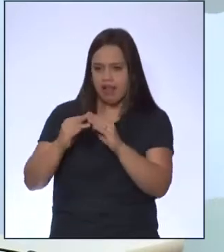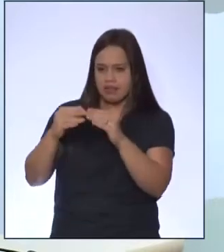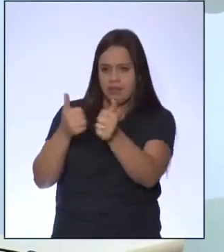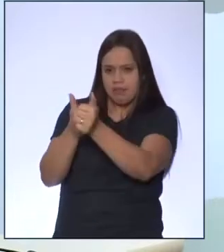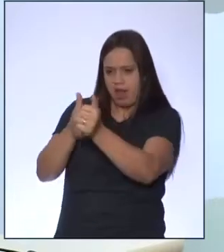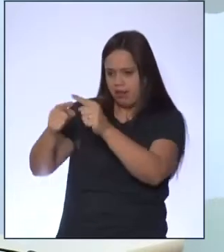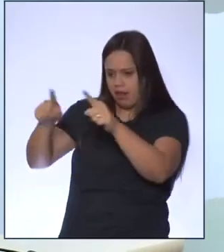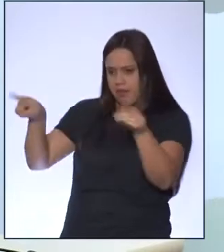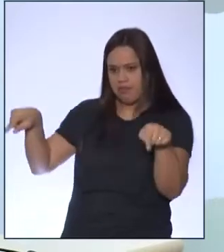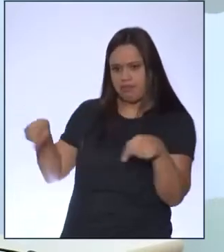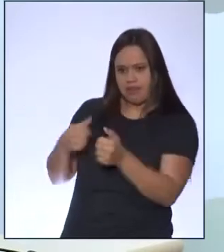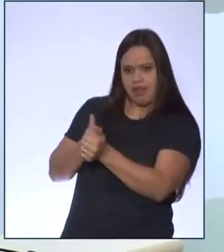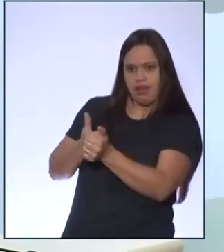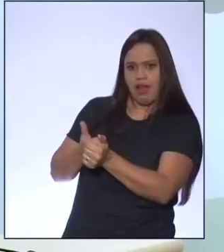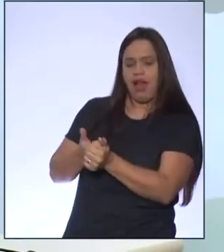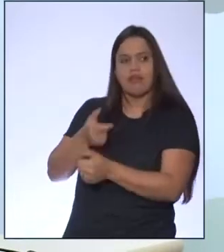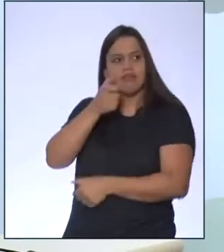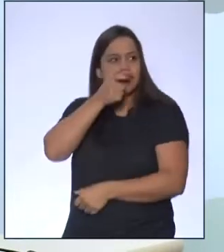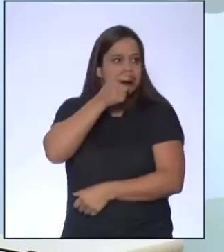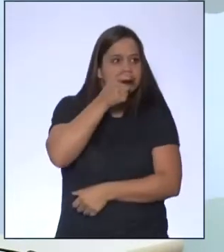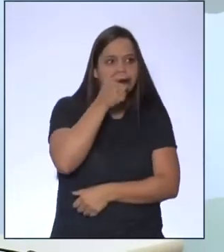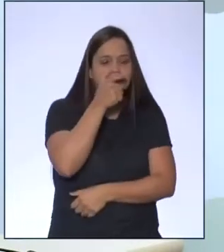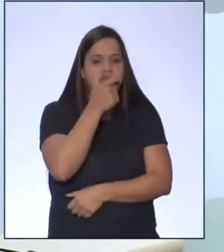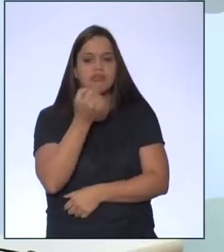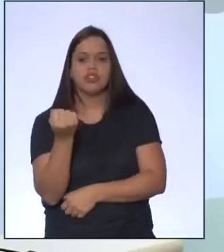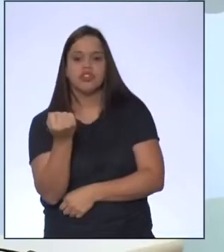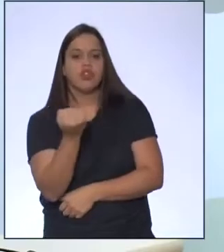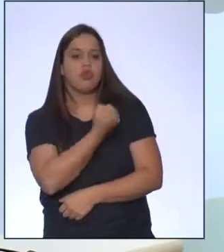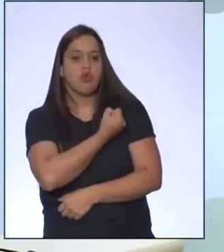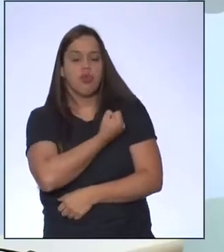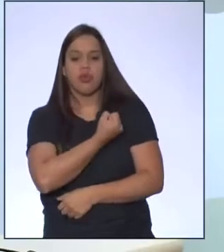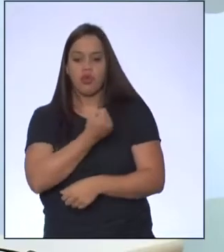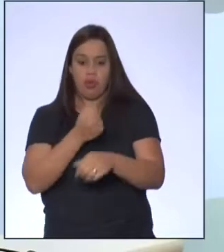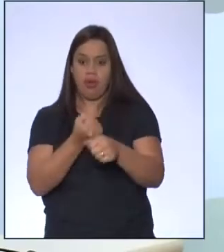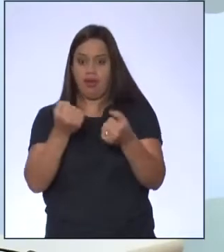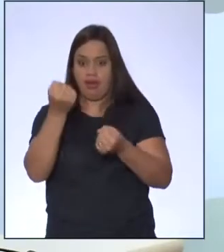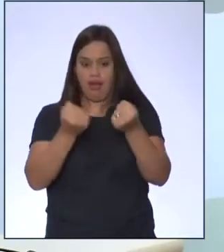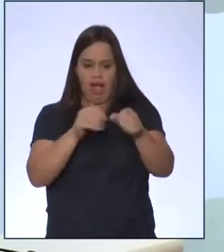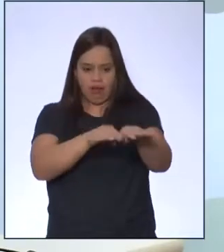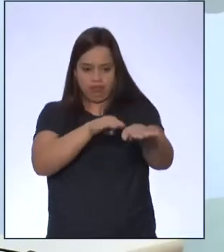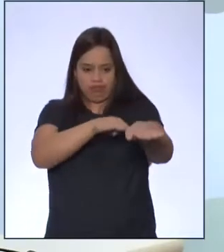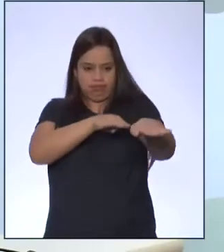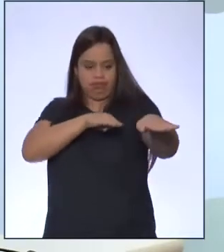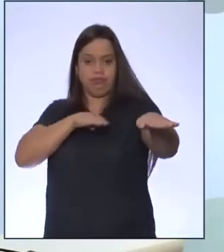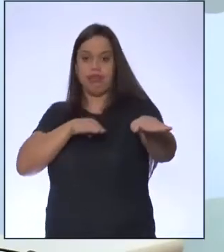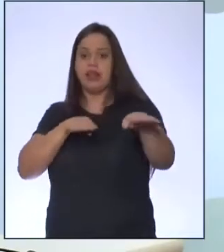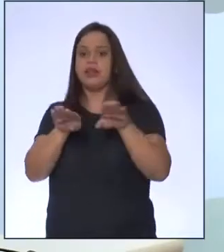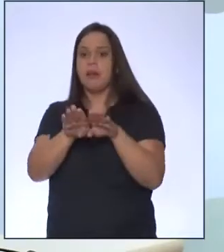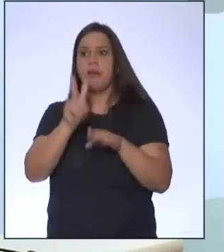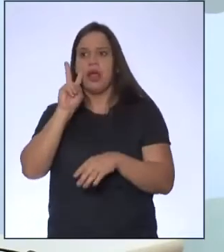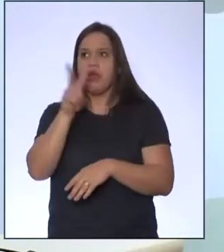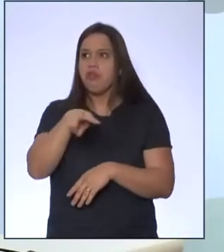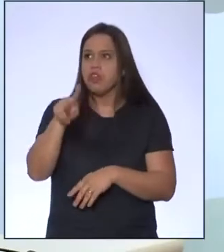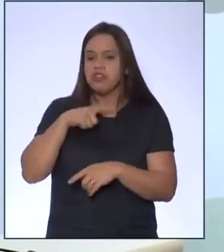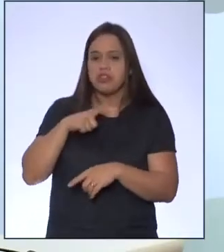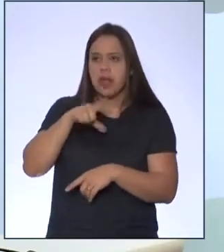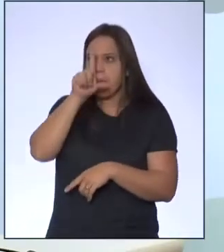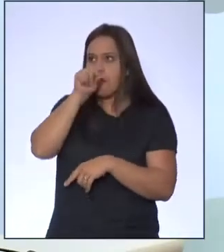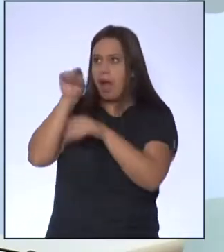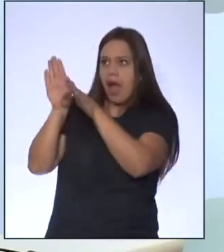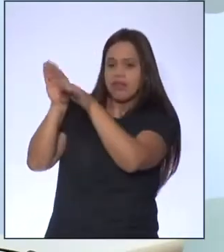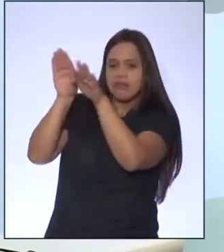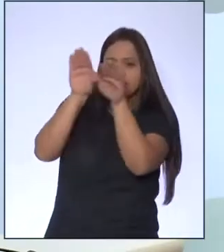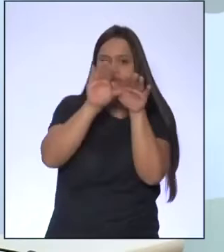quarteirão, observo o número de carros parados ou não, observo se tem pássaros.